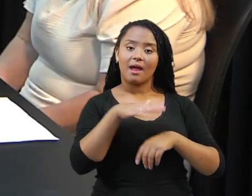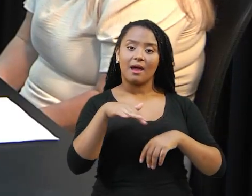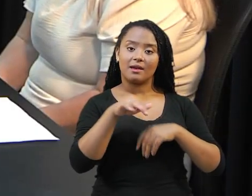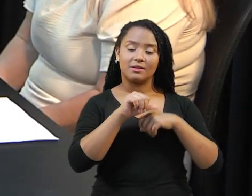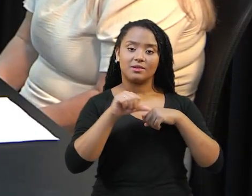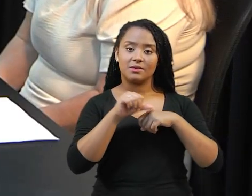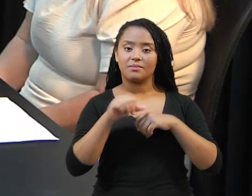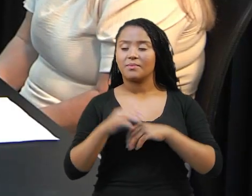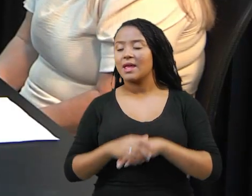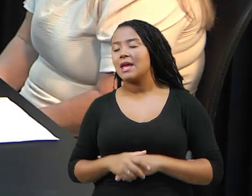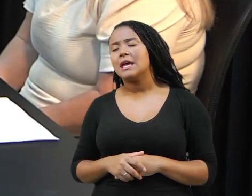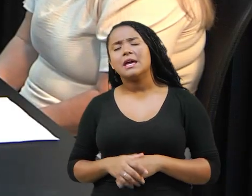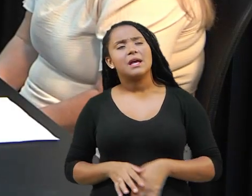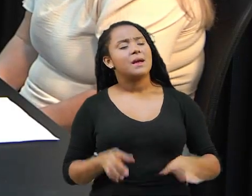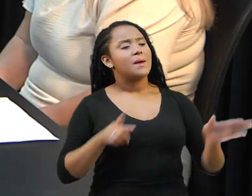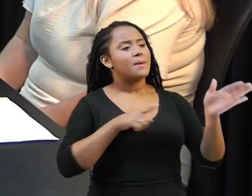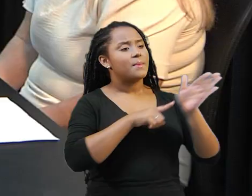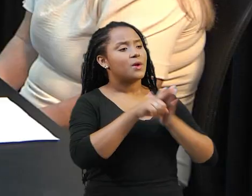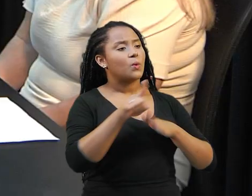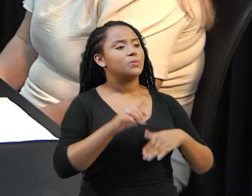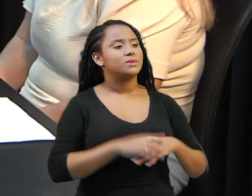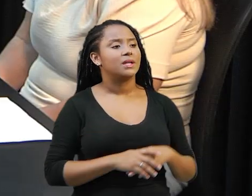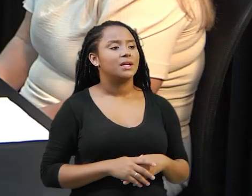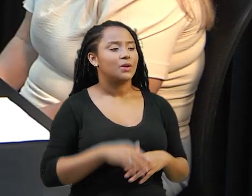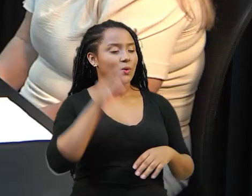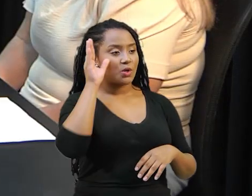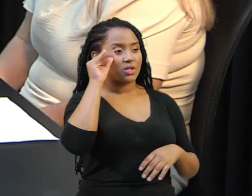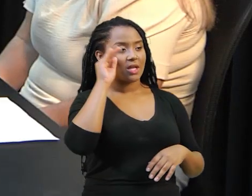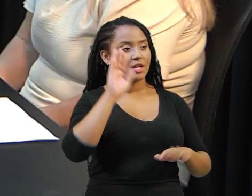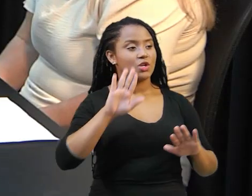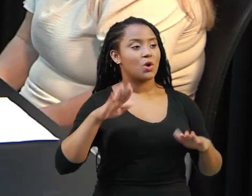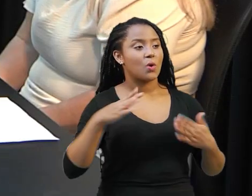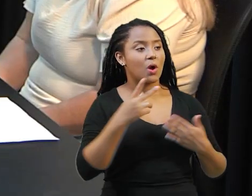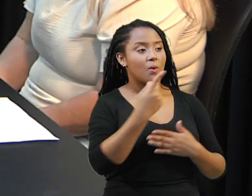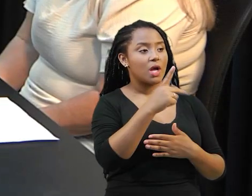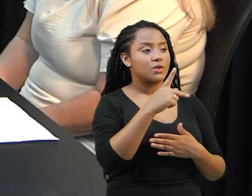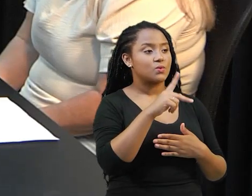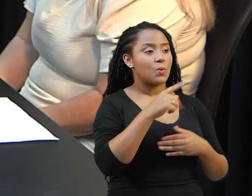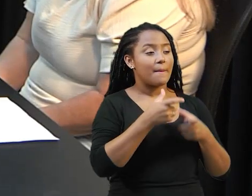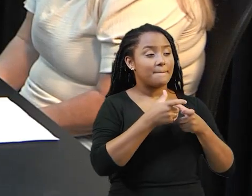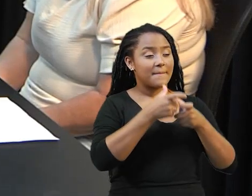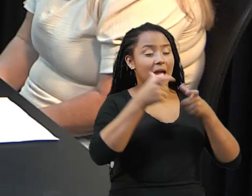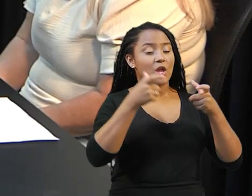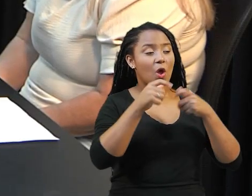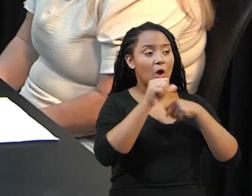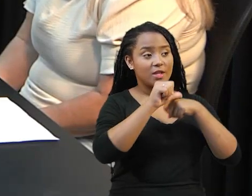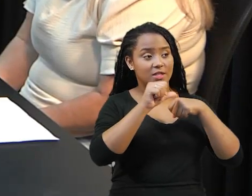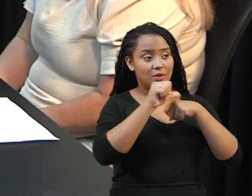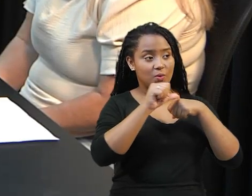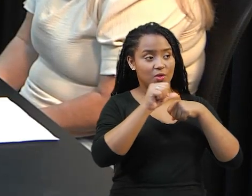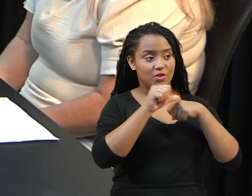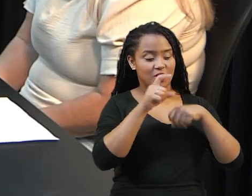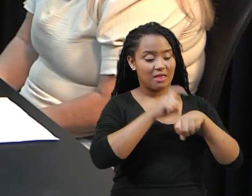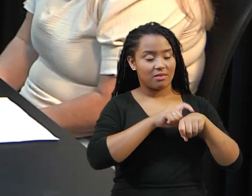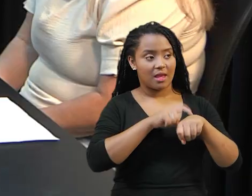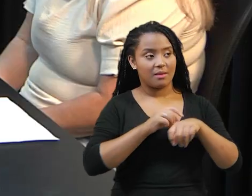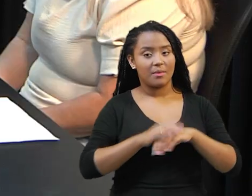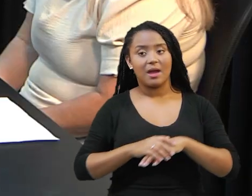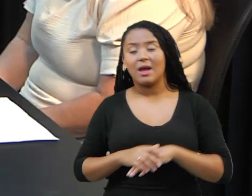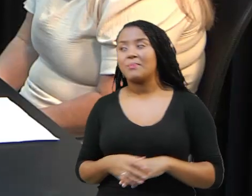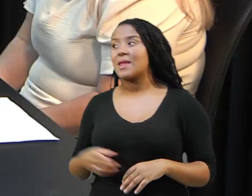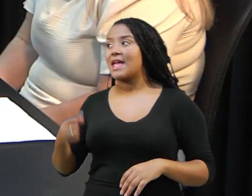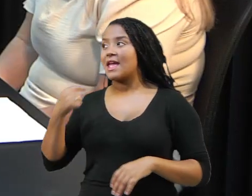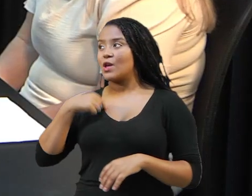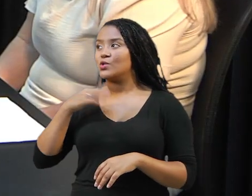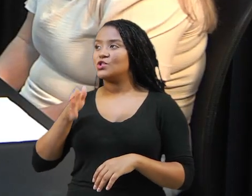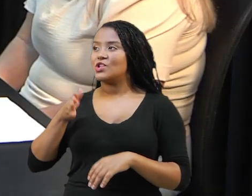cirurgia. Uma curiosidade, qual foi a sua maior cirurgia em termos de tempo? Eu já entrei numa cirurgia de